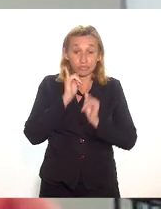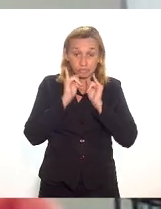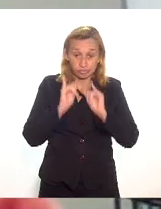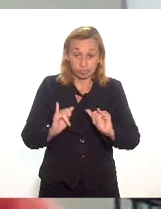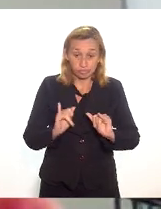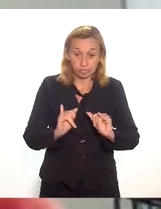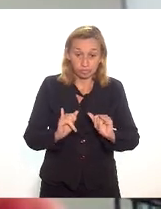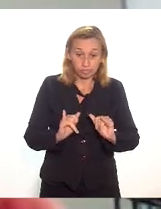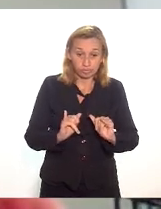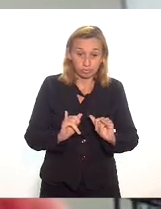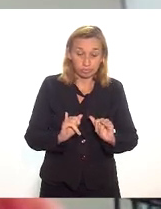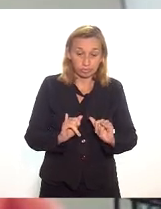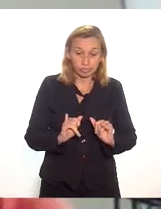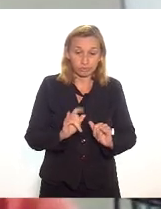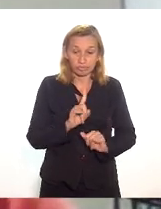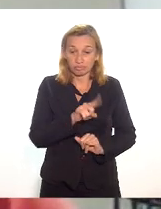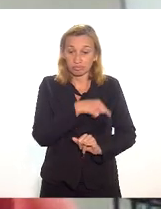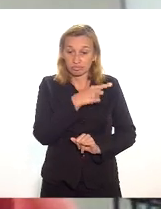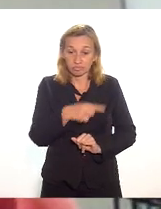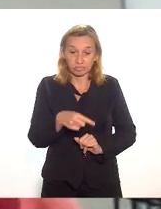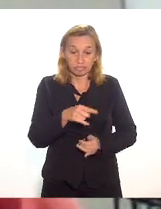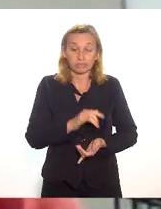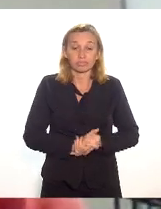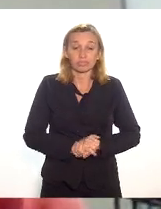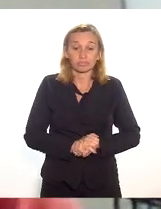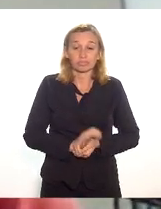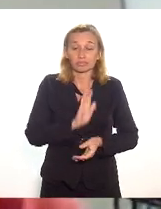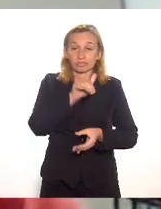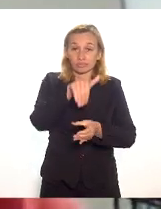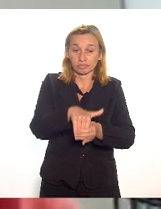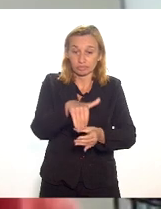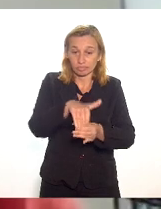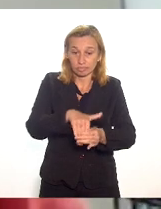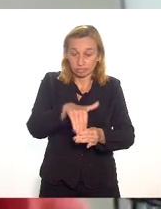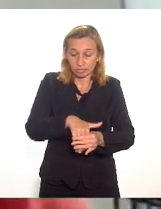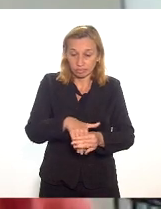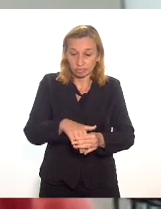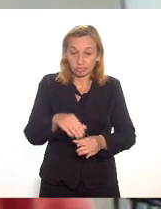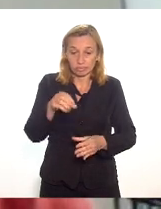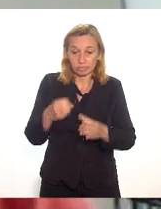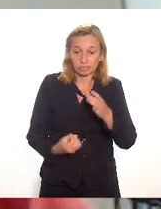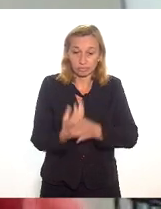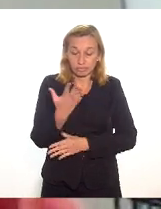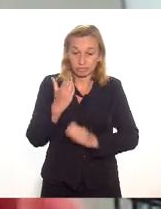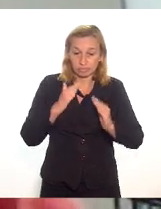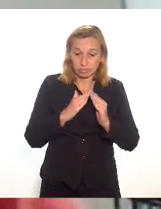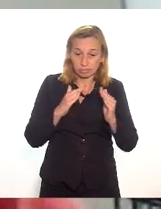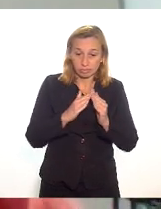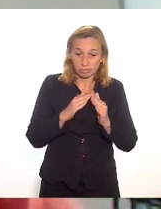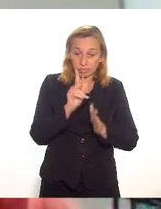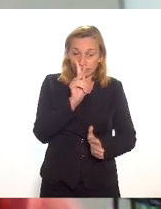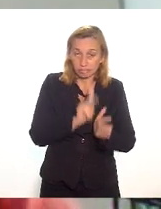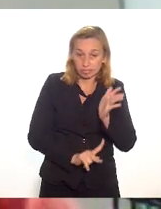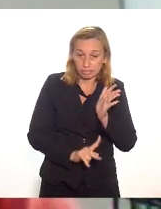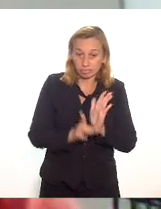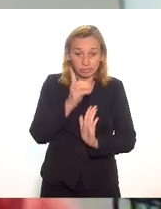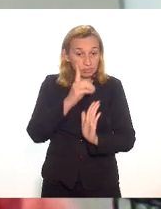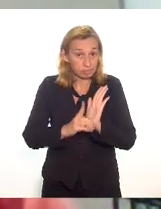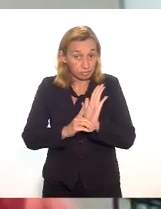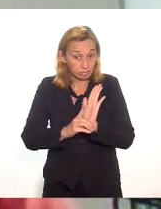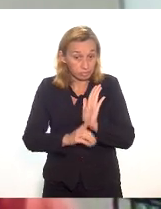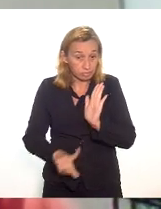que vai desconsiderar a votação realizada nessa casa do projeto de decreto